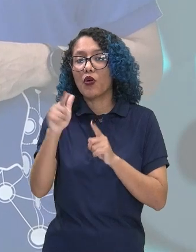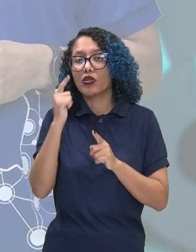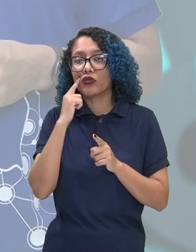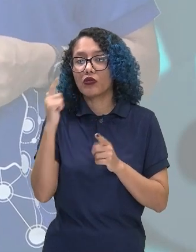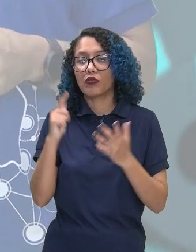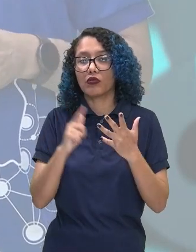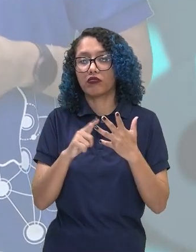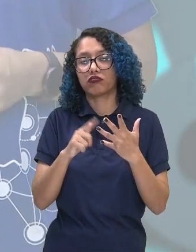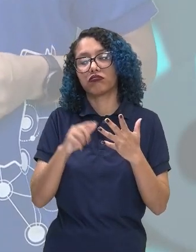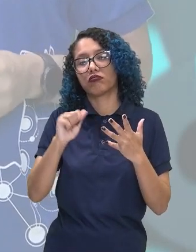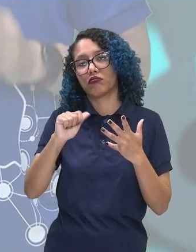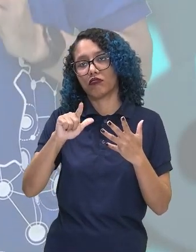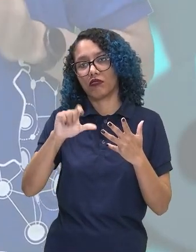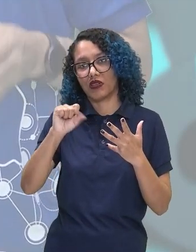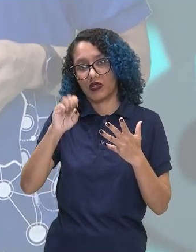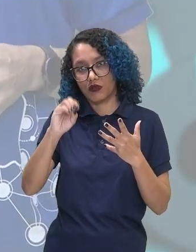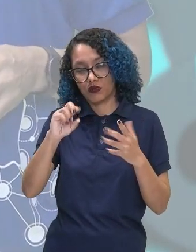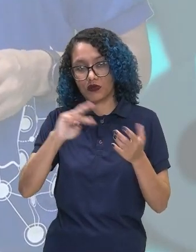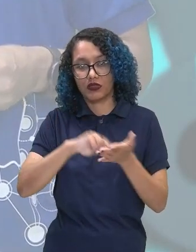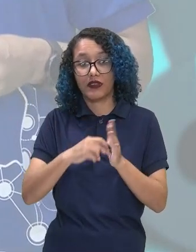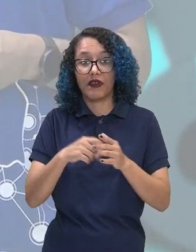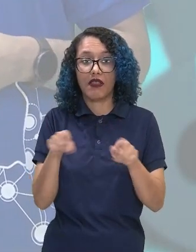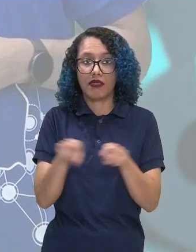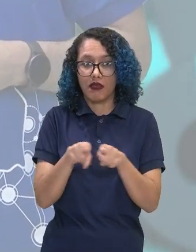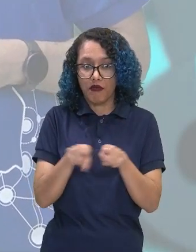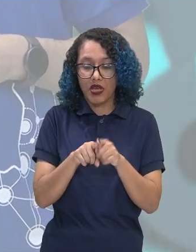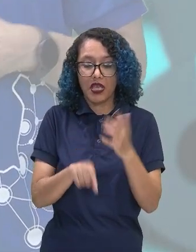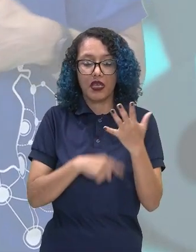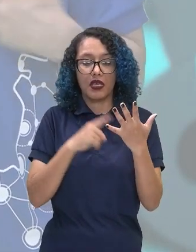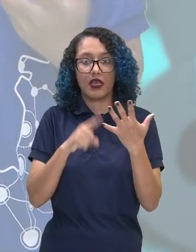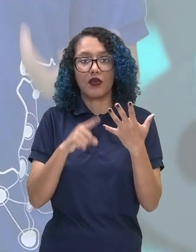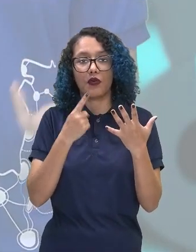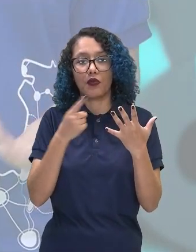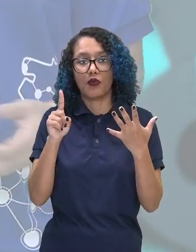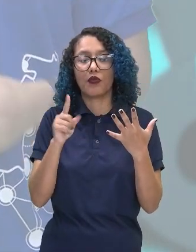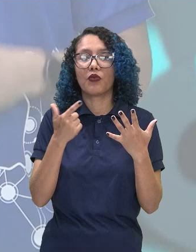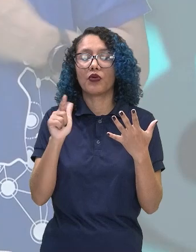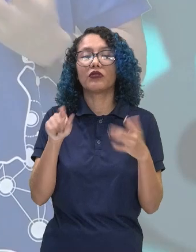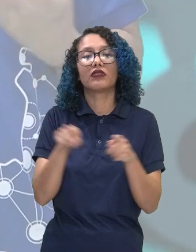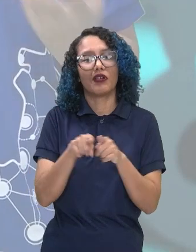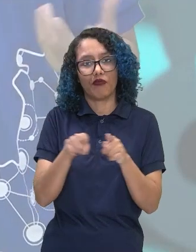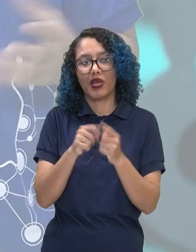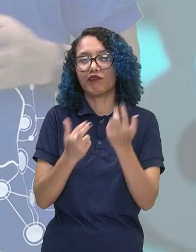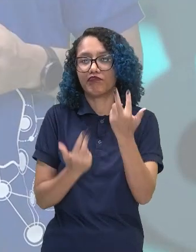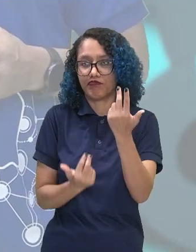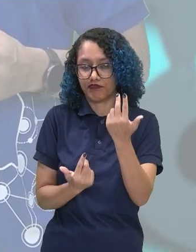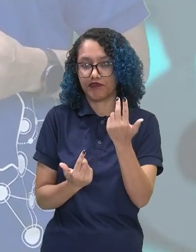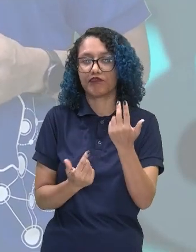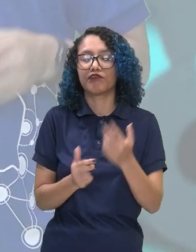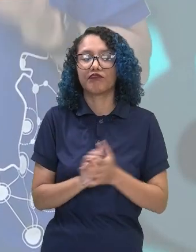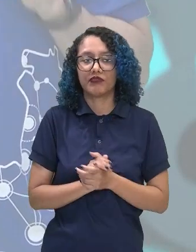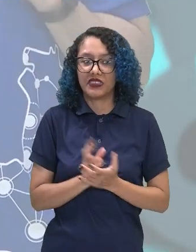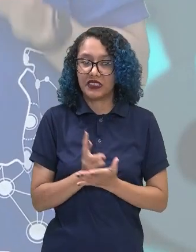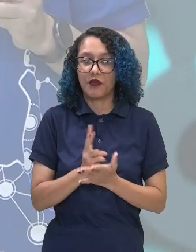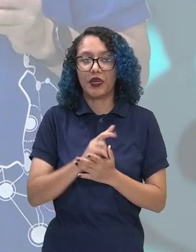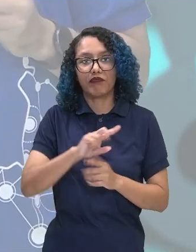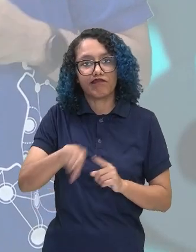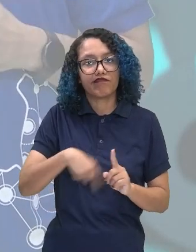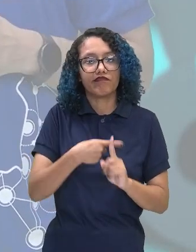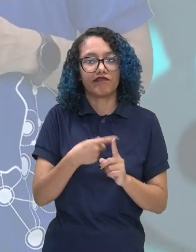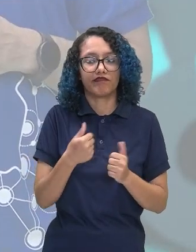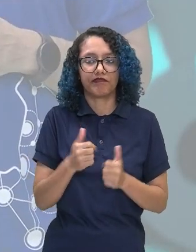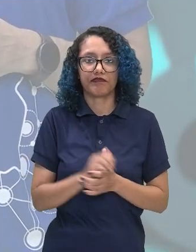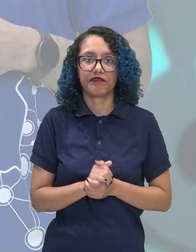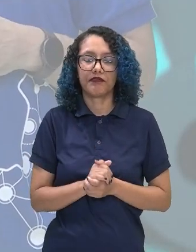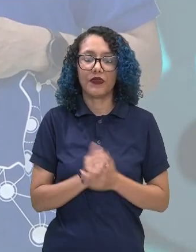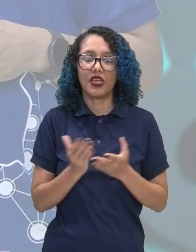significa também, in addition, além disso, então em adição, em soma, né? Sempre nesse sentido. As